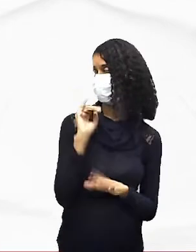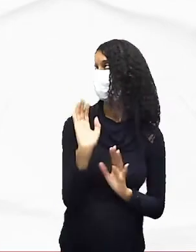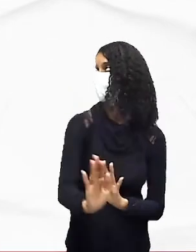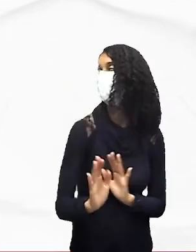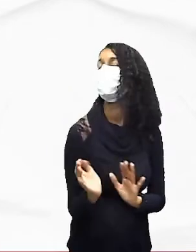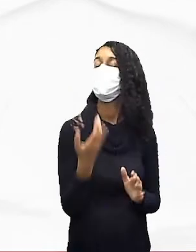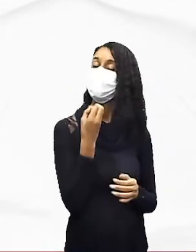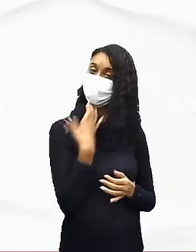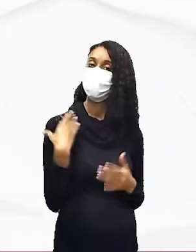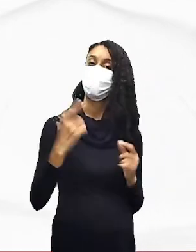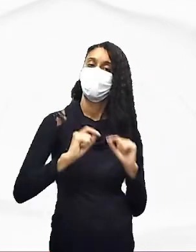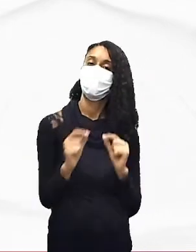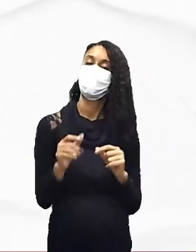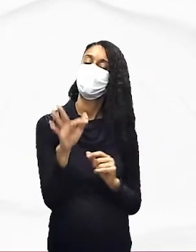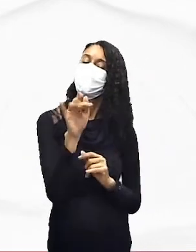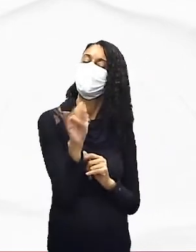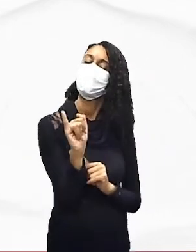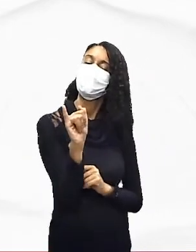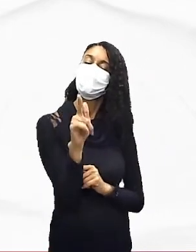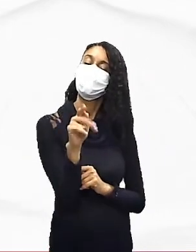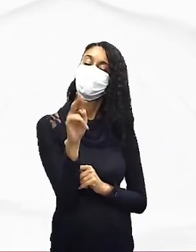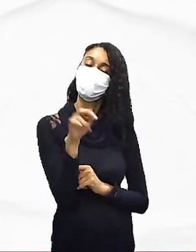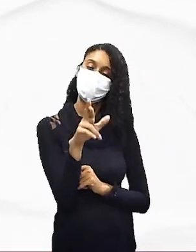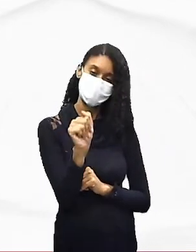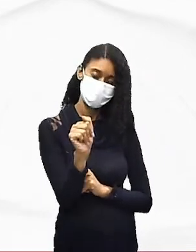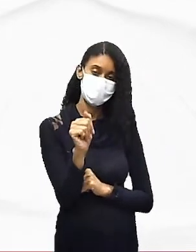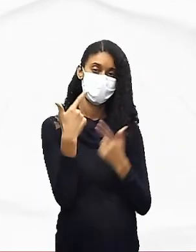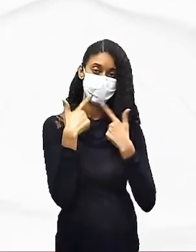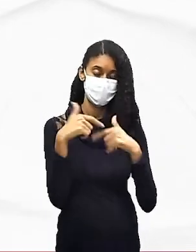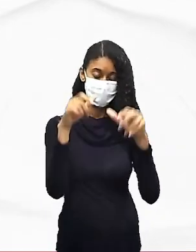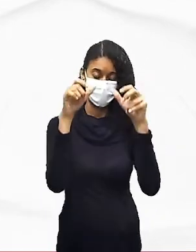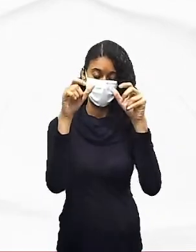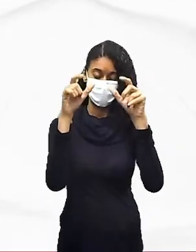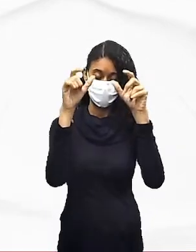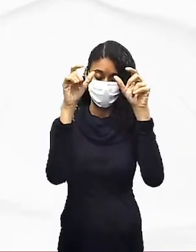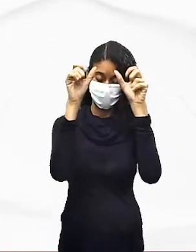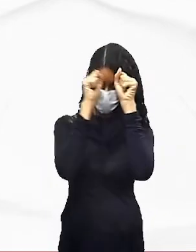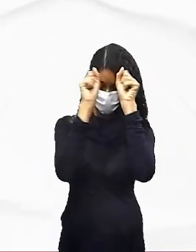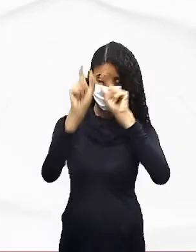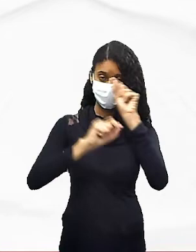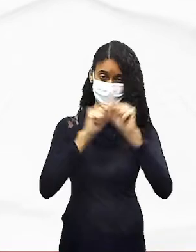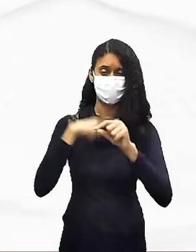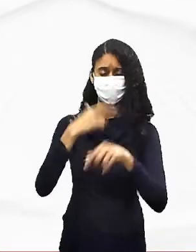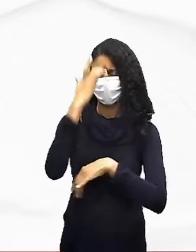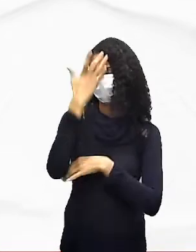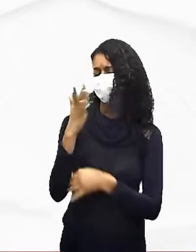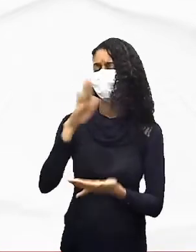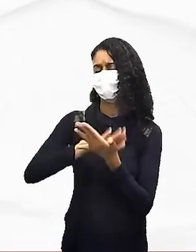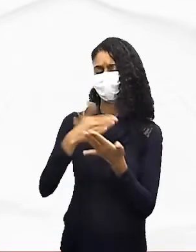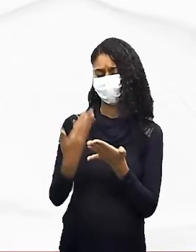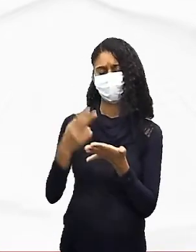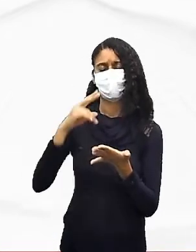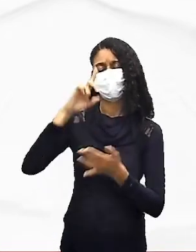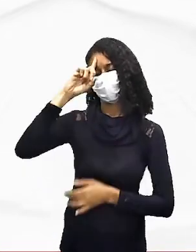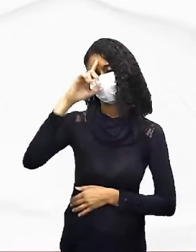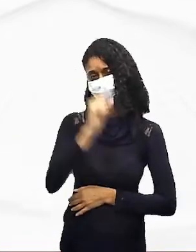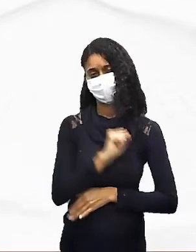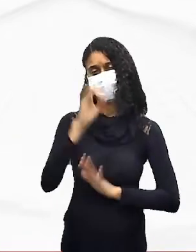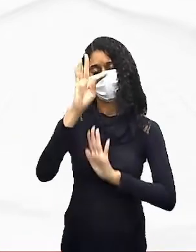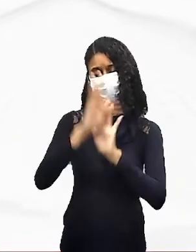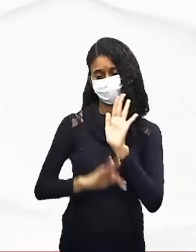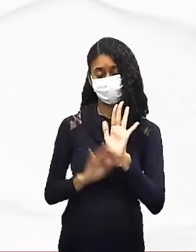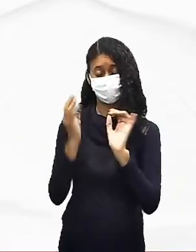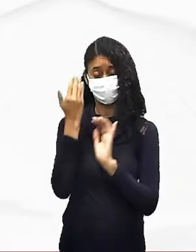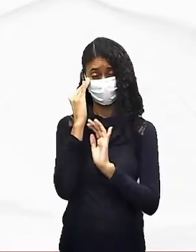sei muito bem figura de linguagem. Então, você vai ter mais facilidade com a interpretação, a compreensão de texto.